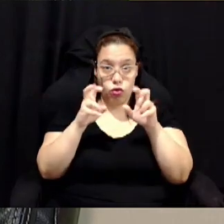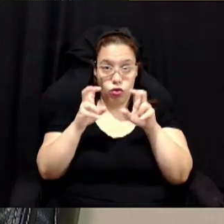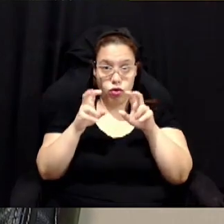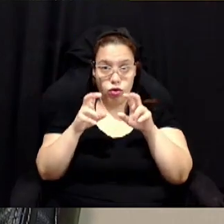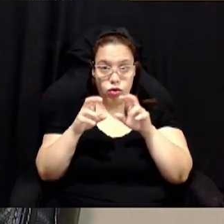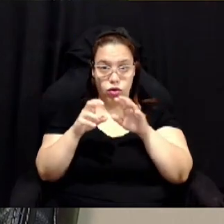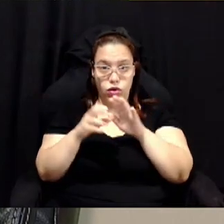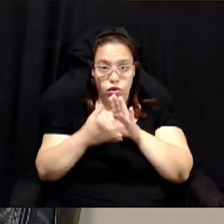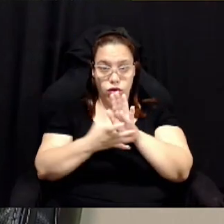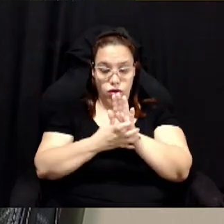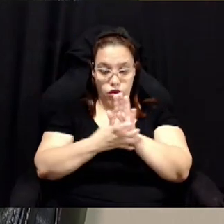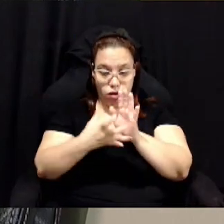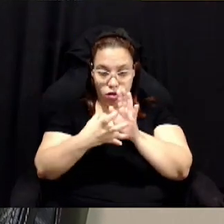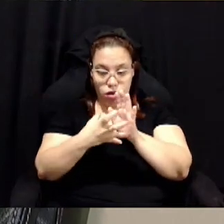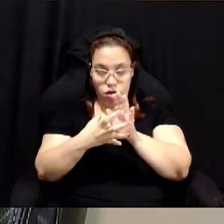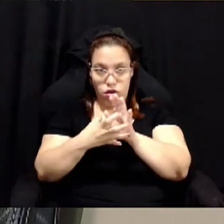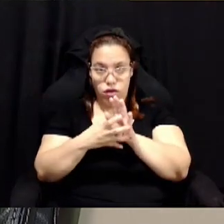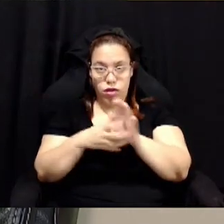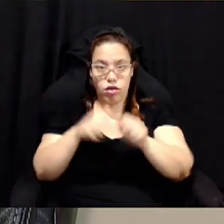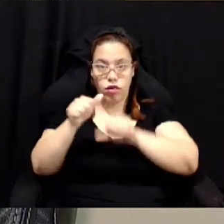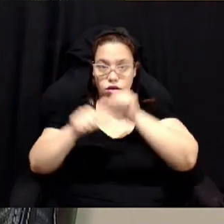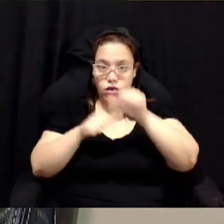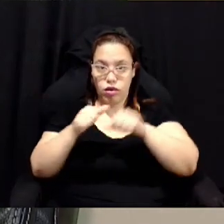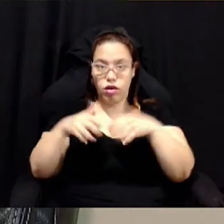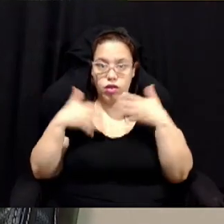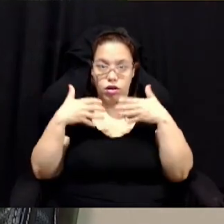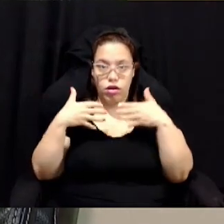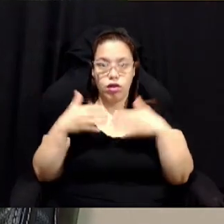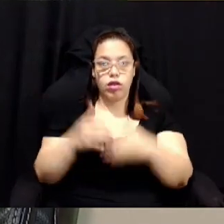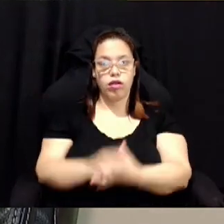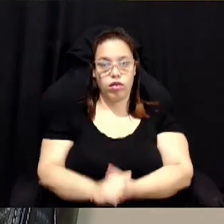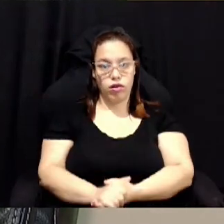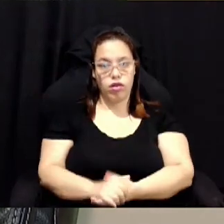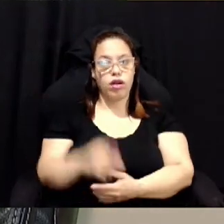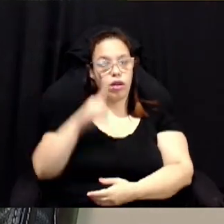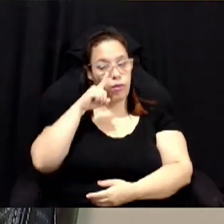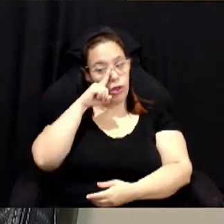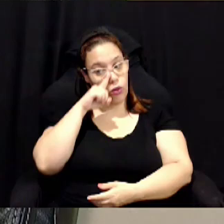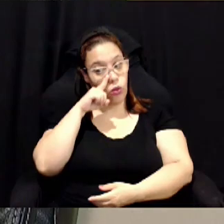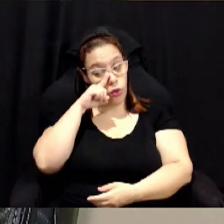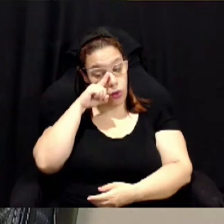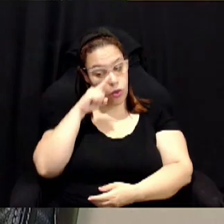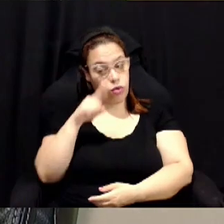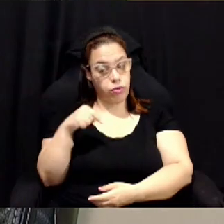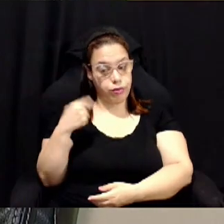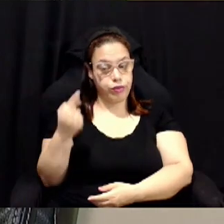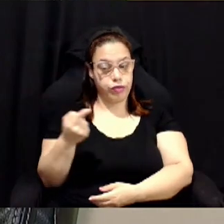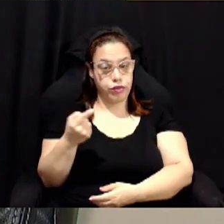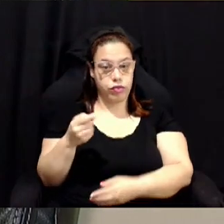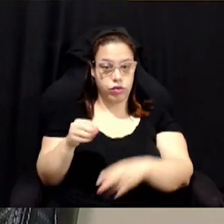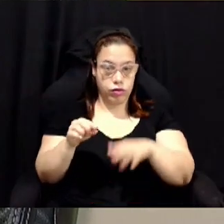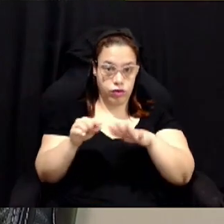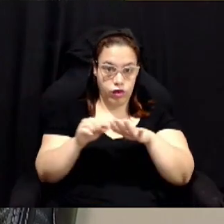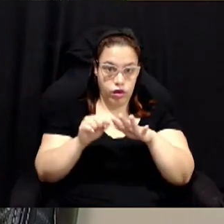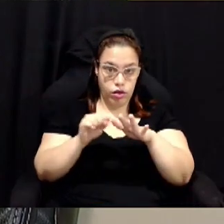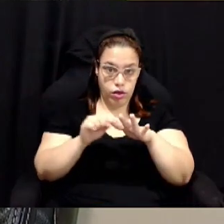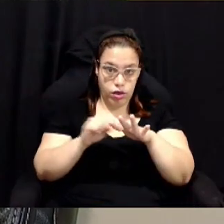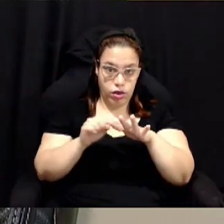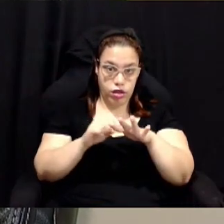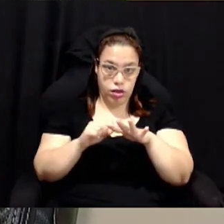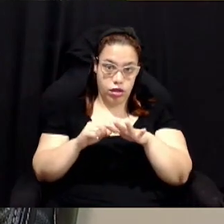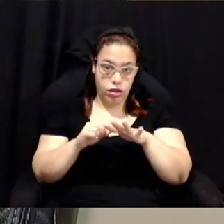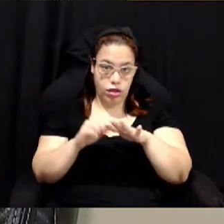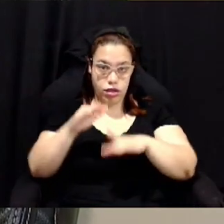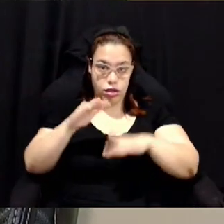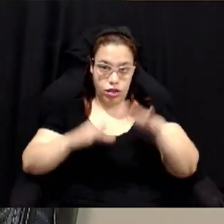esquentar aquilo ali, ele não vai trocar calor, ele vai ter uma hipertermia e é perigoso. Além do que a almofadinha, os coxins, né, serve para o impacto,